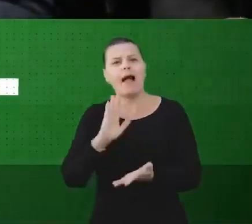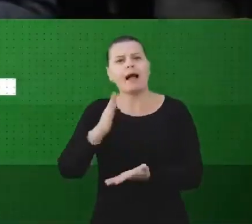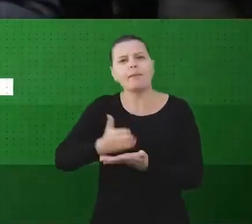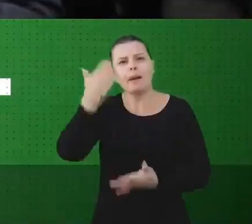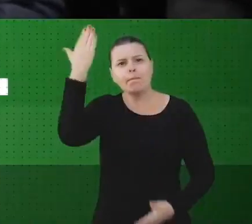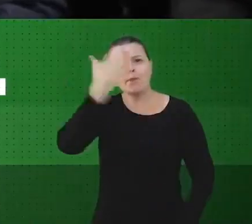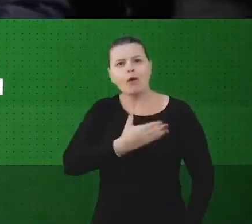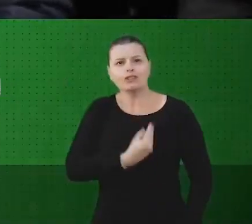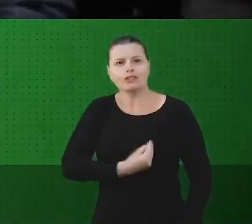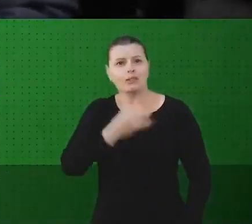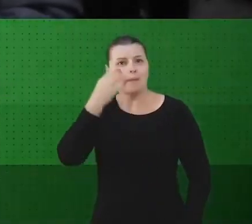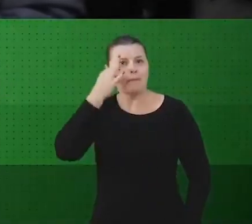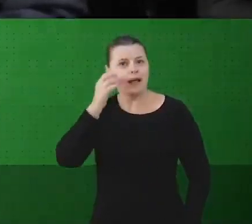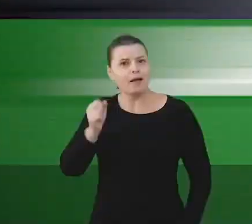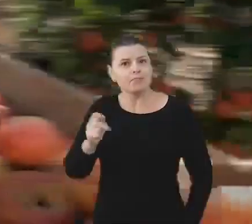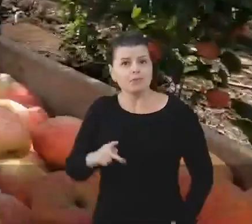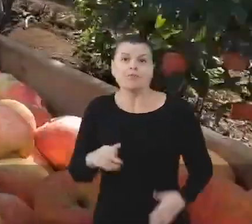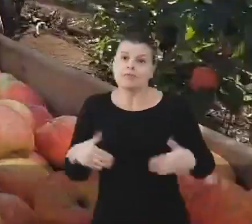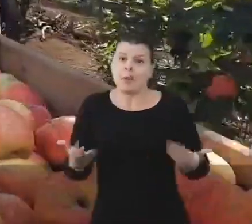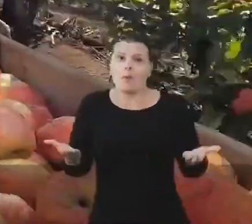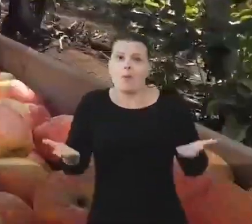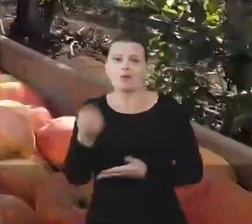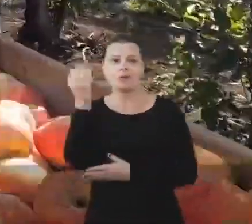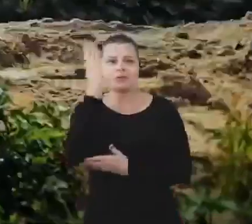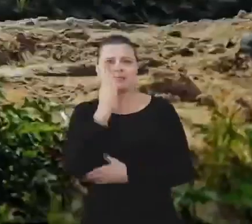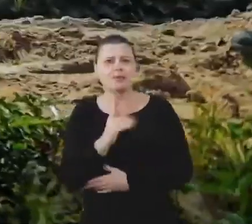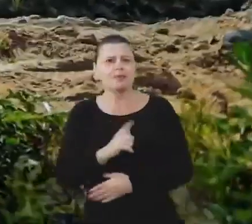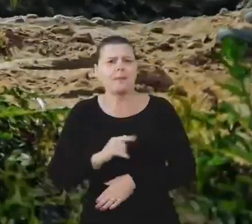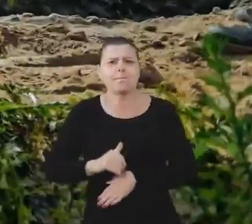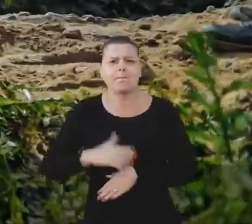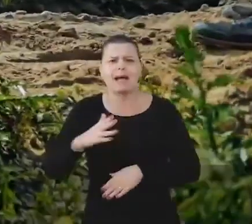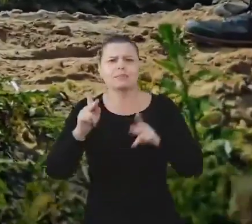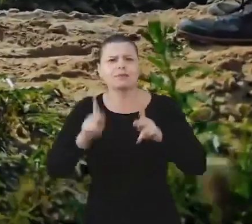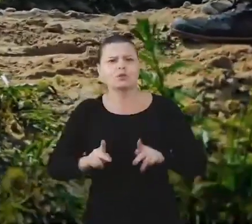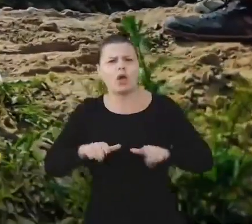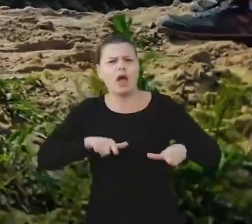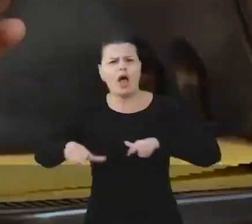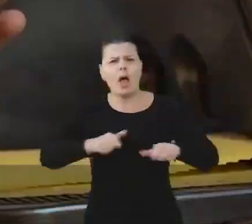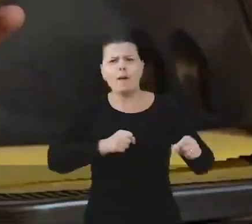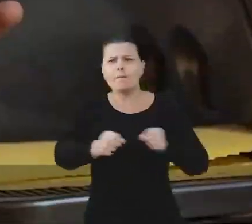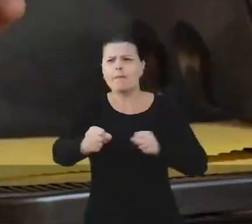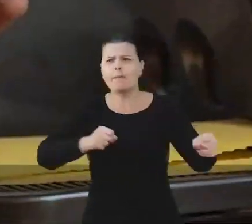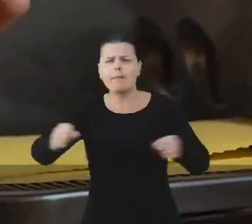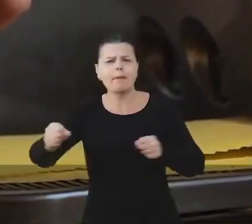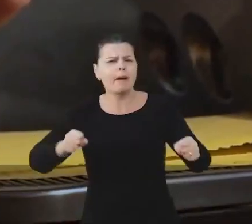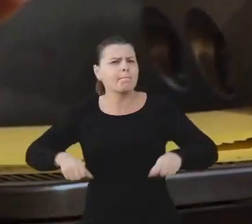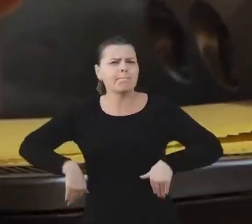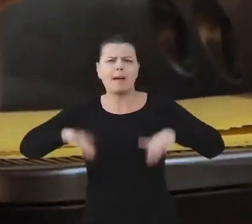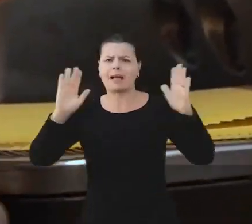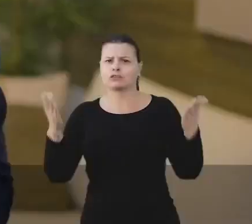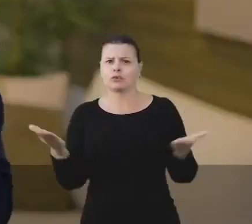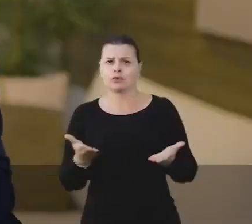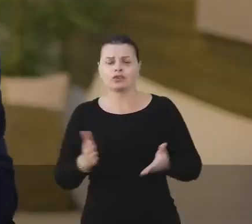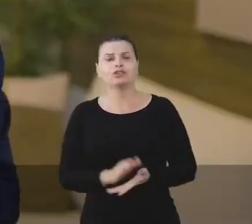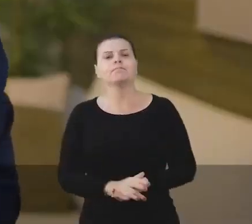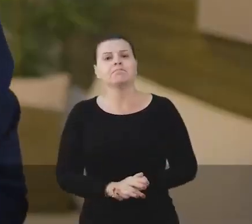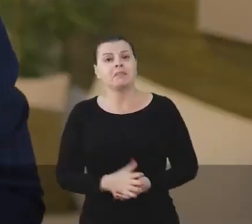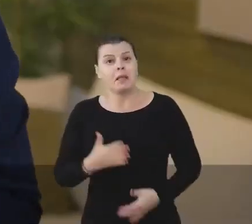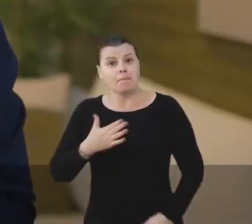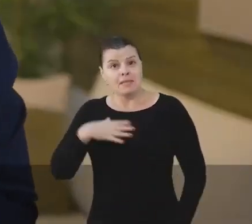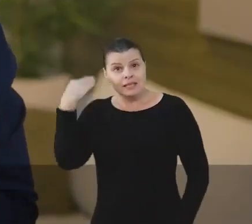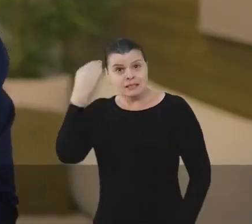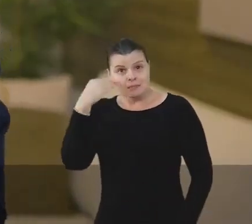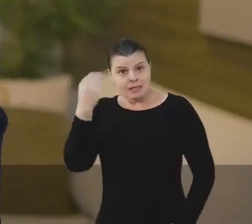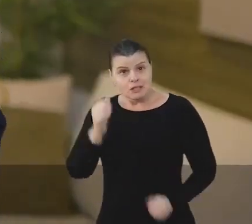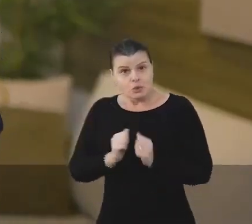prova de vida presencial para aposentados. Não à toa, hoje o Brasil tem o maior número de pessoas trabalhando da sua história. A minha experiência no